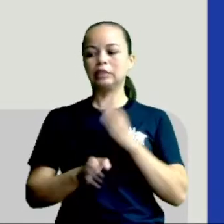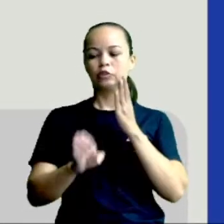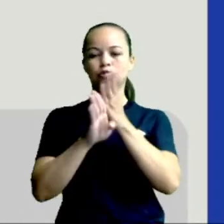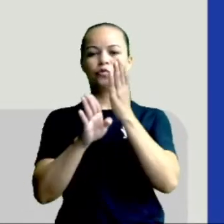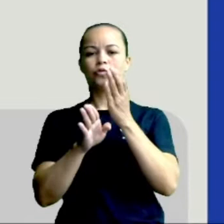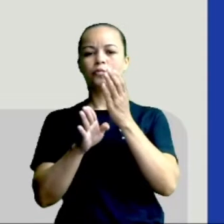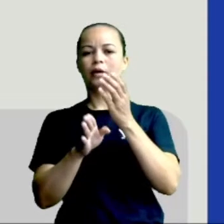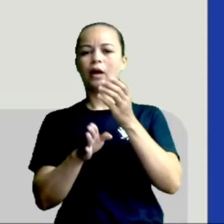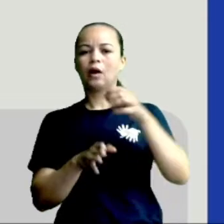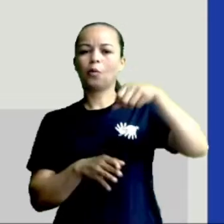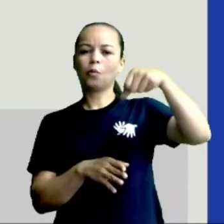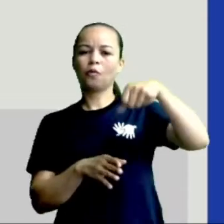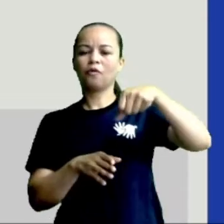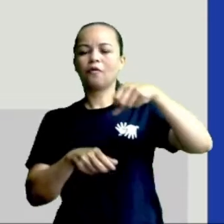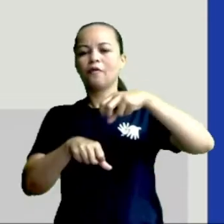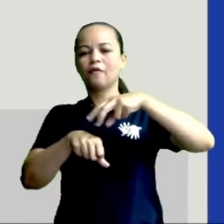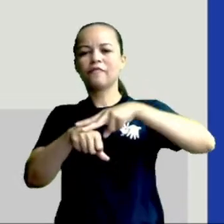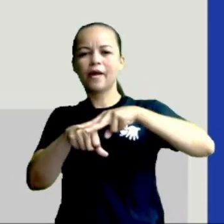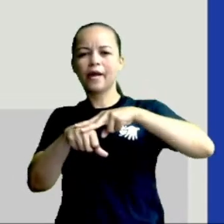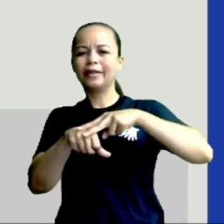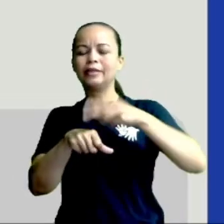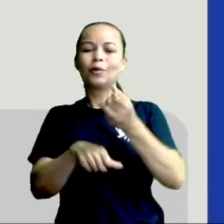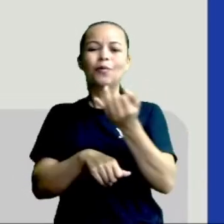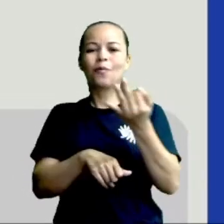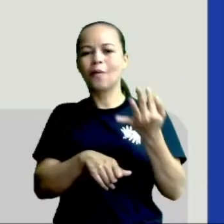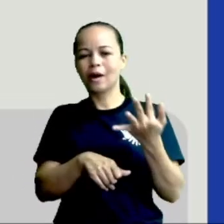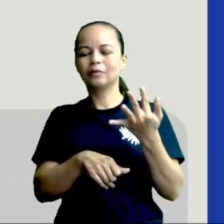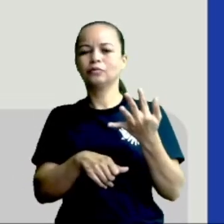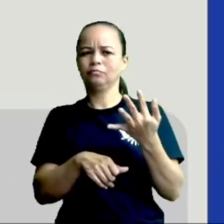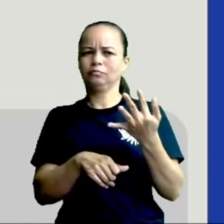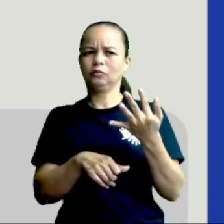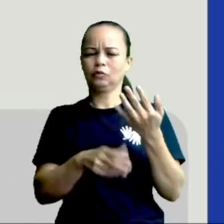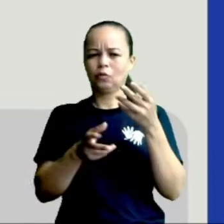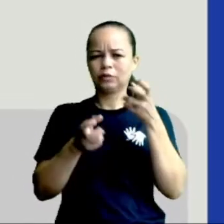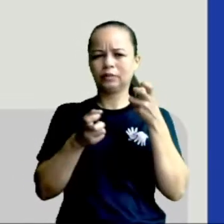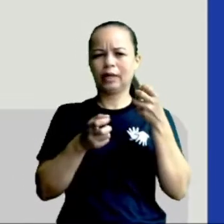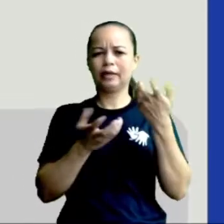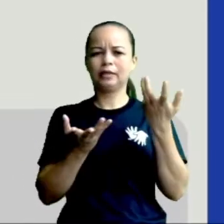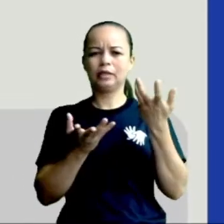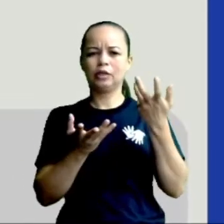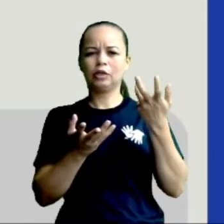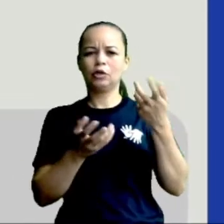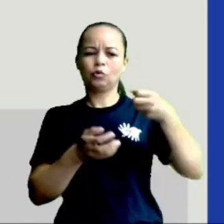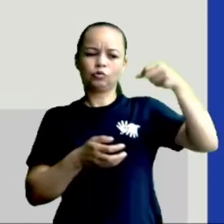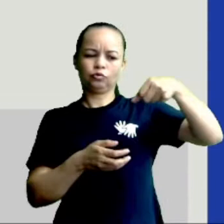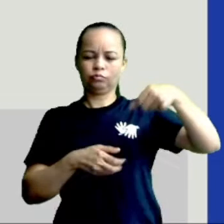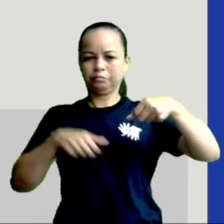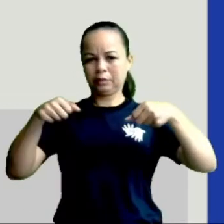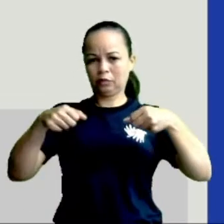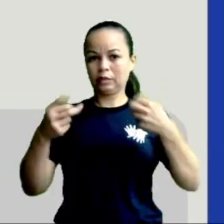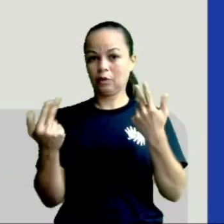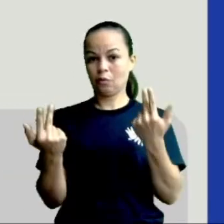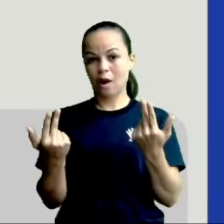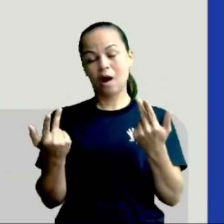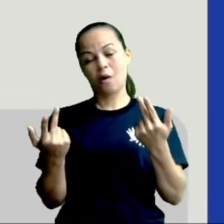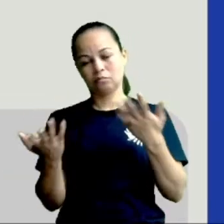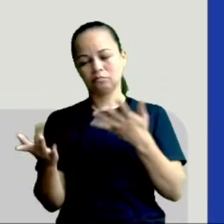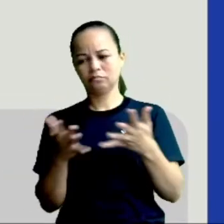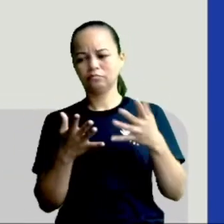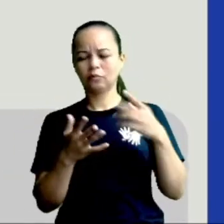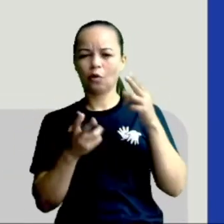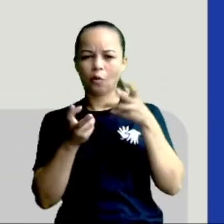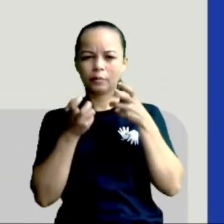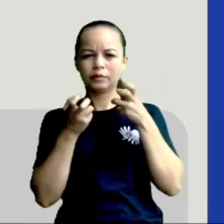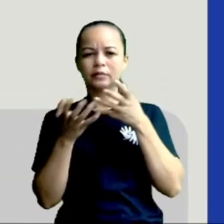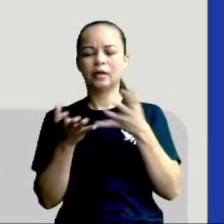pacote Verde considere que pacotes iguais têm pesos iguais Então veja o que lá na balança a gente